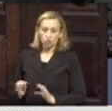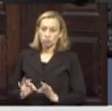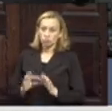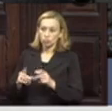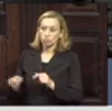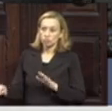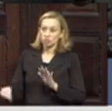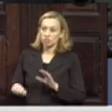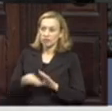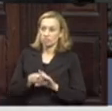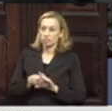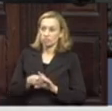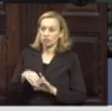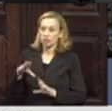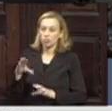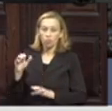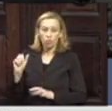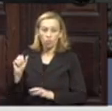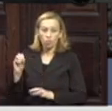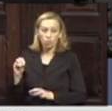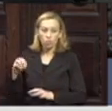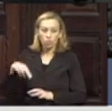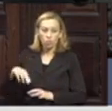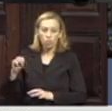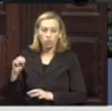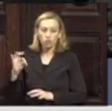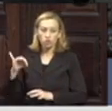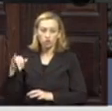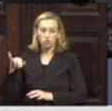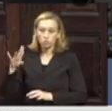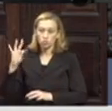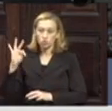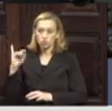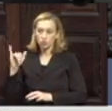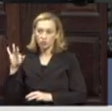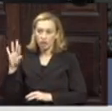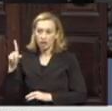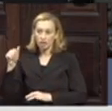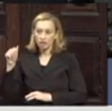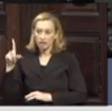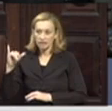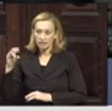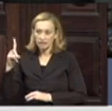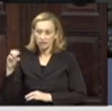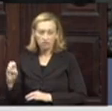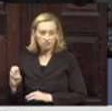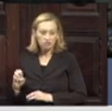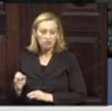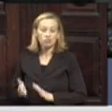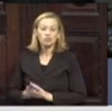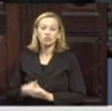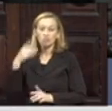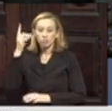Justiça, deputado Luiz Paulo. Senhor presidente, me abstenho de repetir o voto que dei